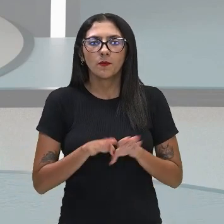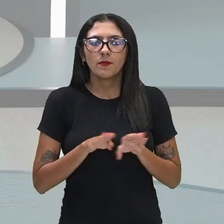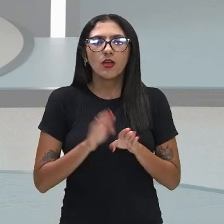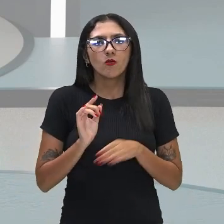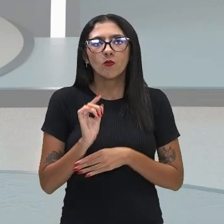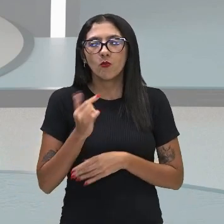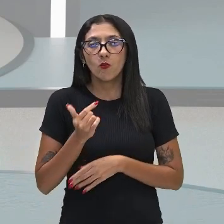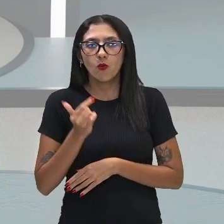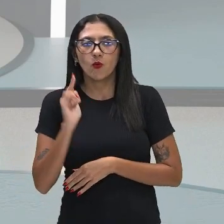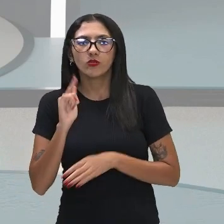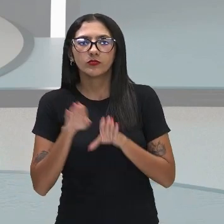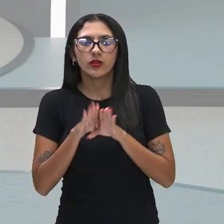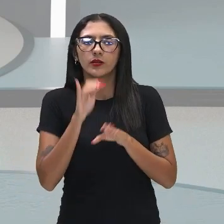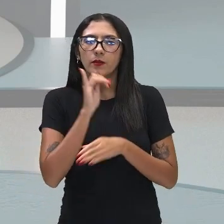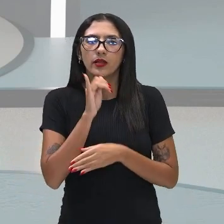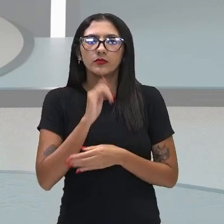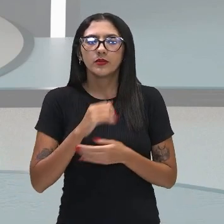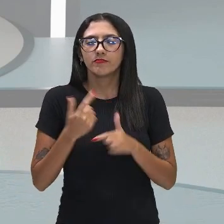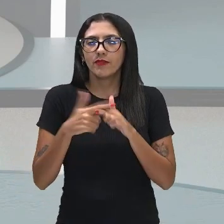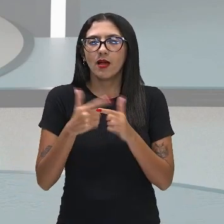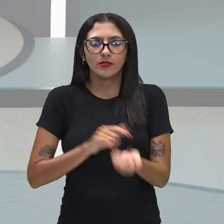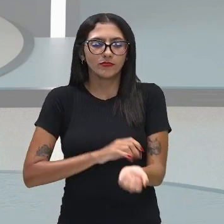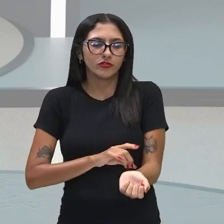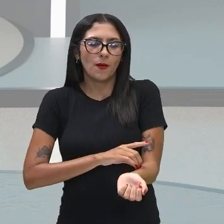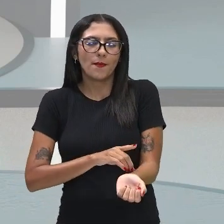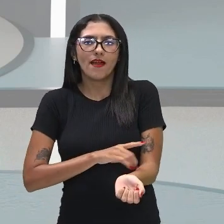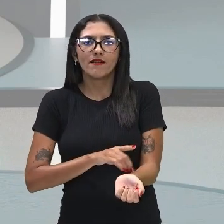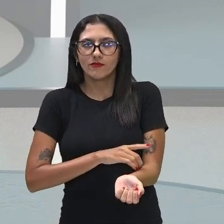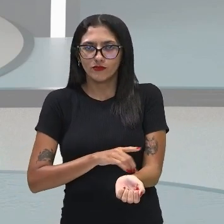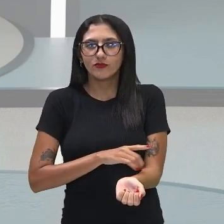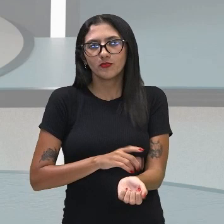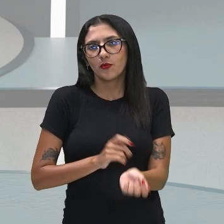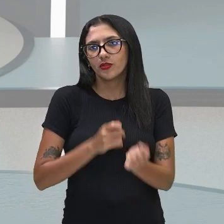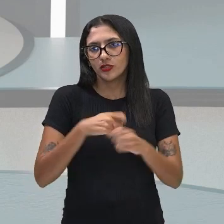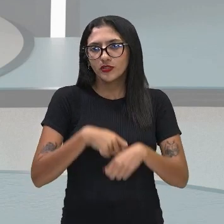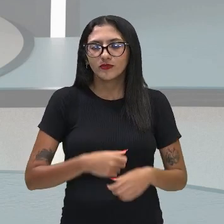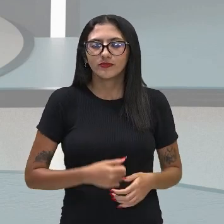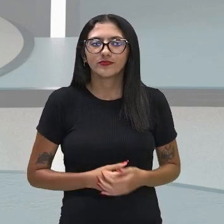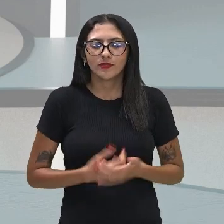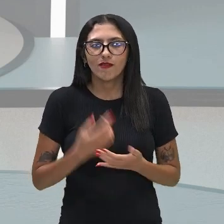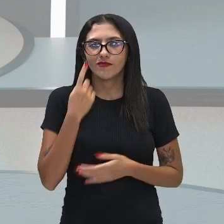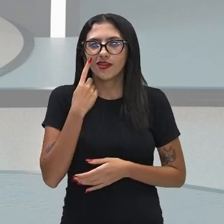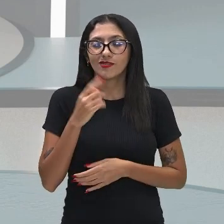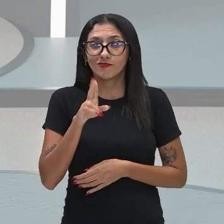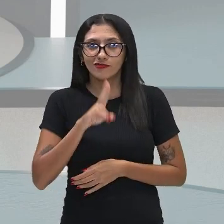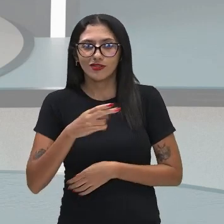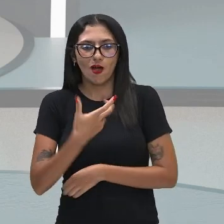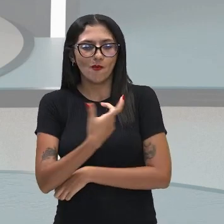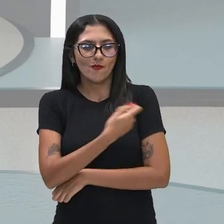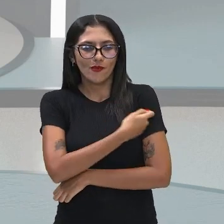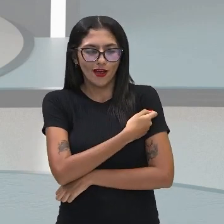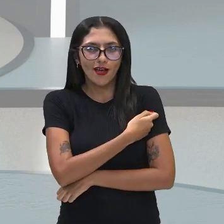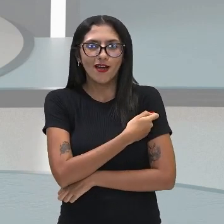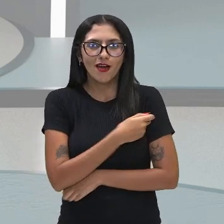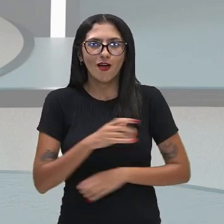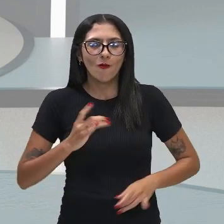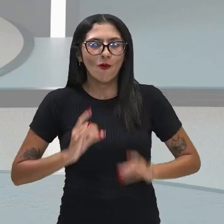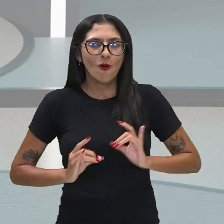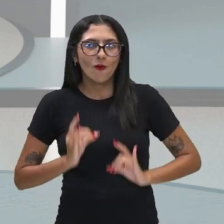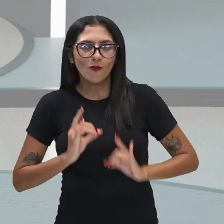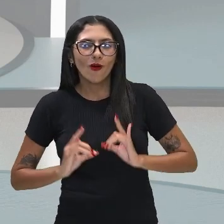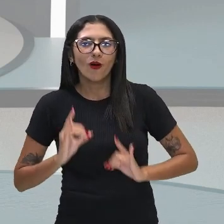é a pessoa se tornar um diabético. Olha só, aí você utiliza um hormônio para certas finalidades e acaba